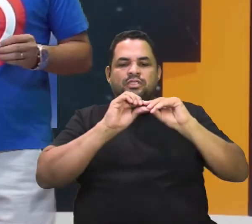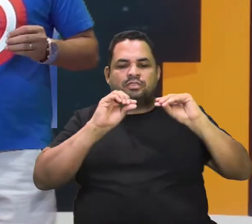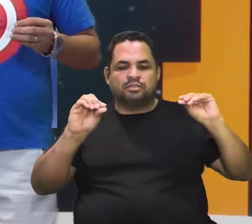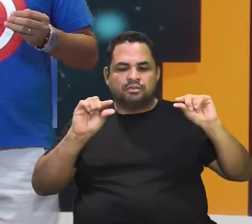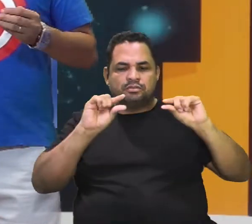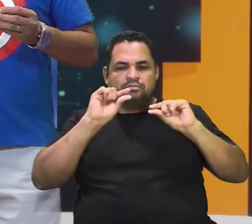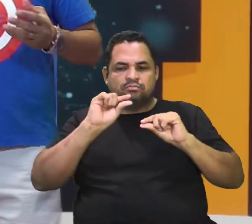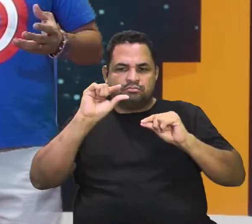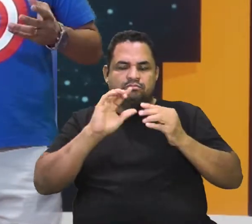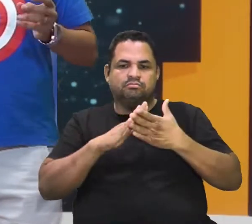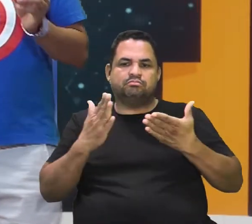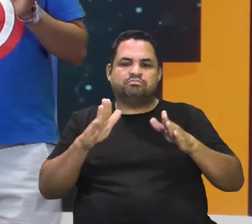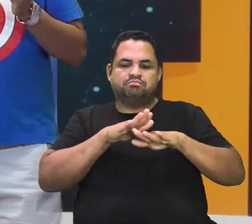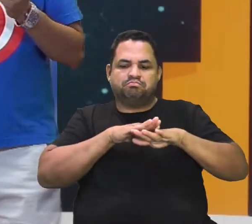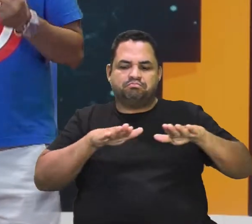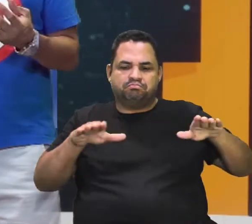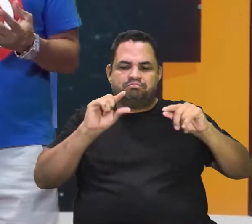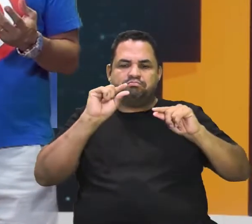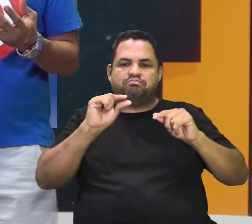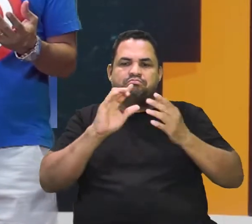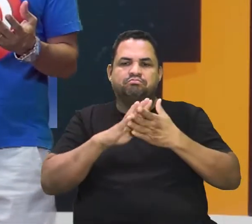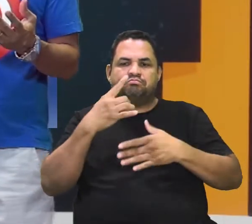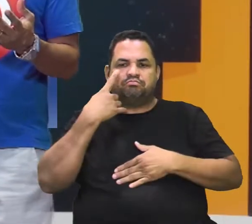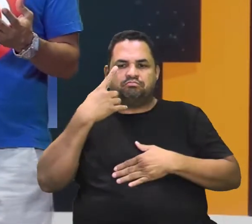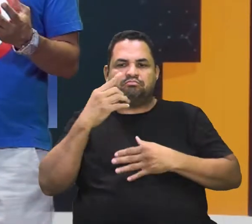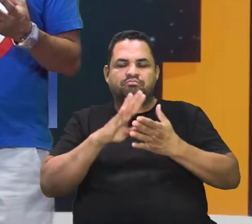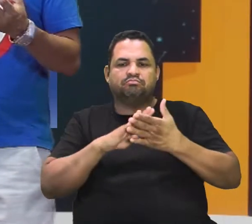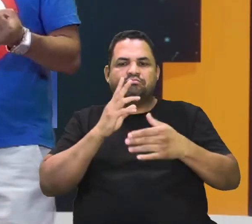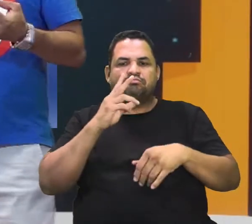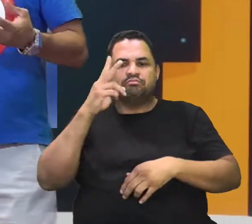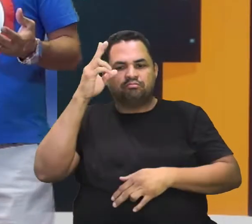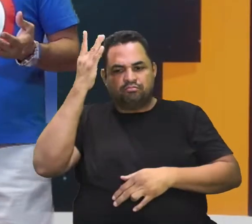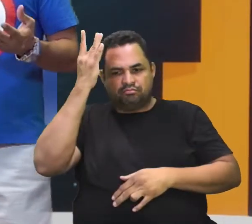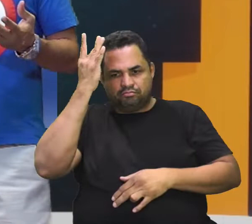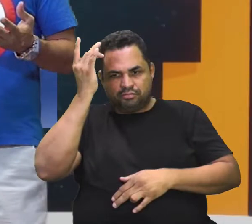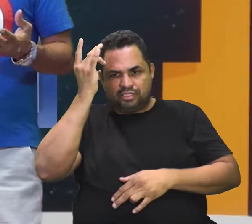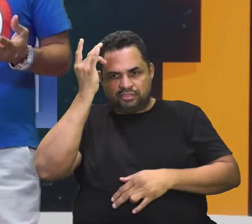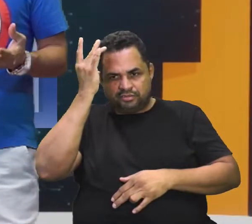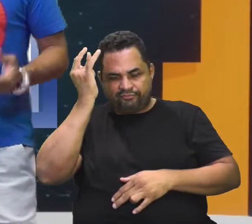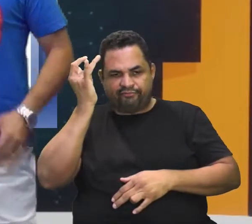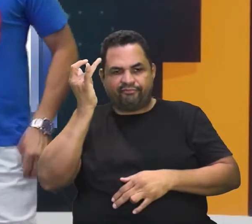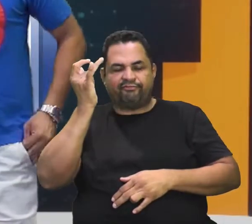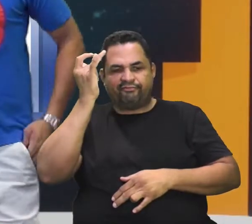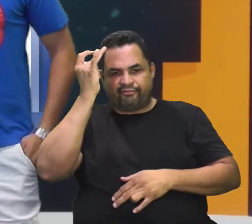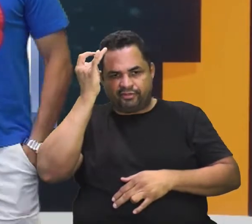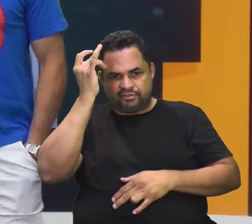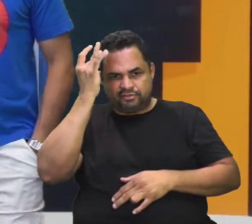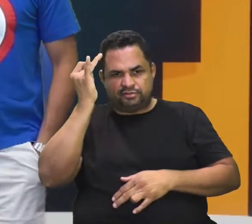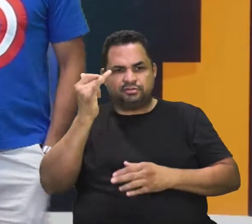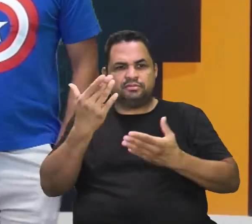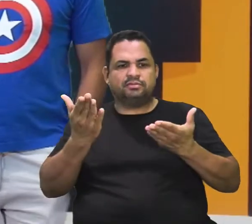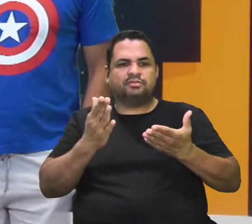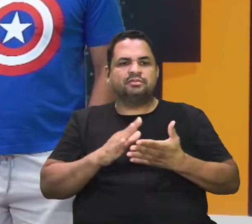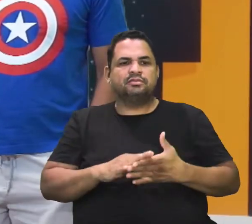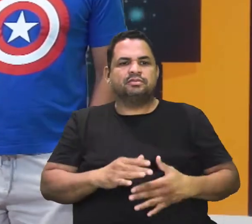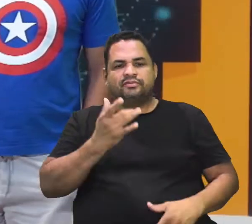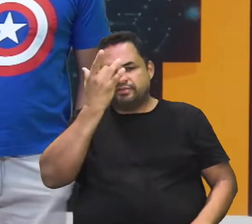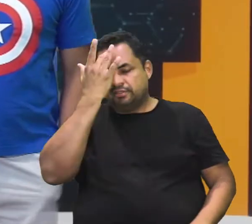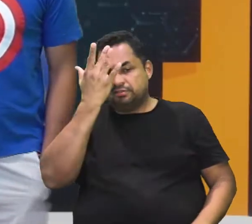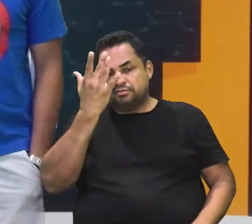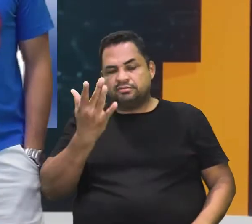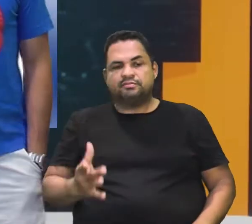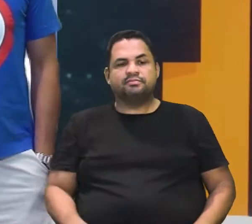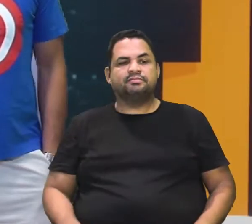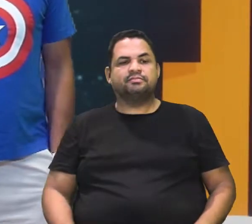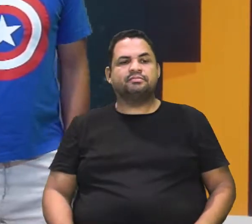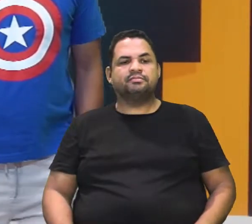papel cartão. Alguma coisa que você vendo, você vai ficar mais fácil, mas tenta fazer. Tenta. Isso. E aí o que a gente